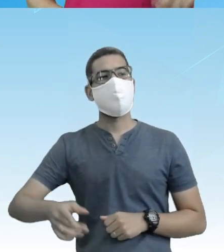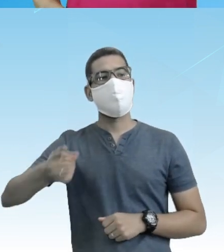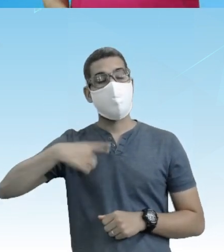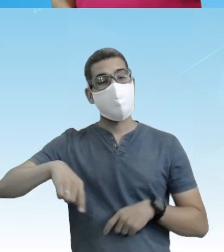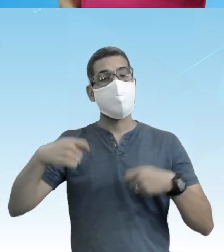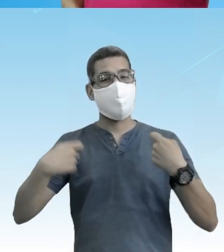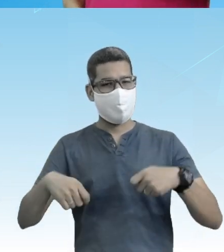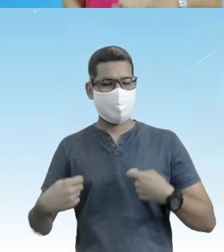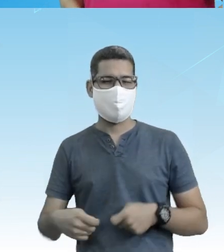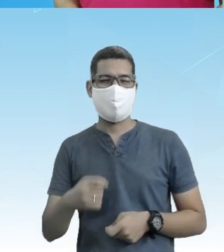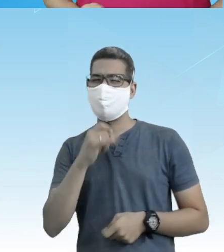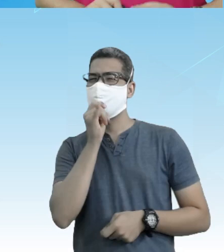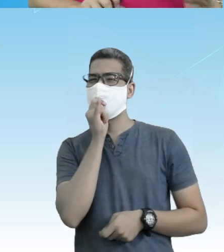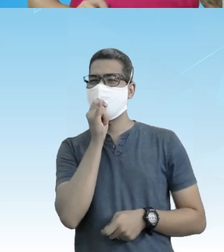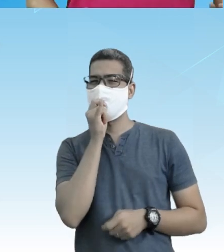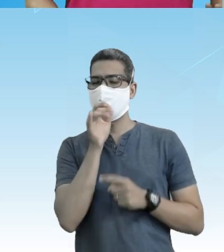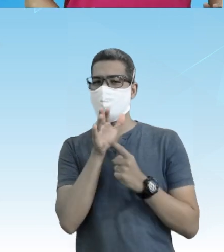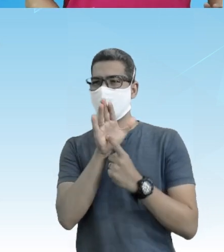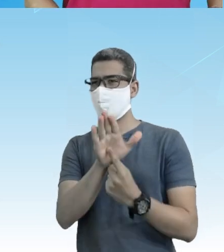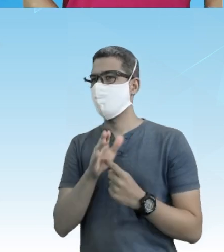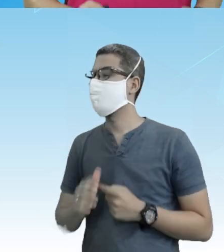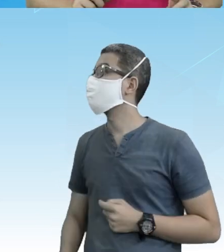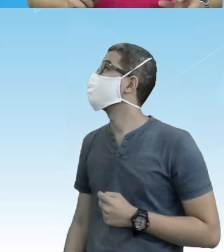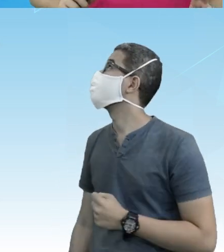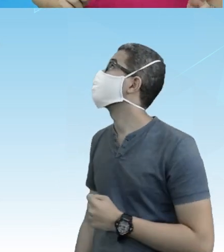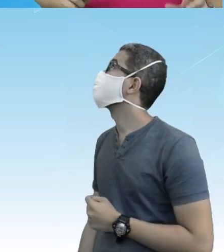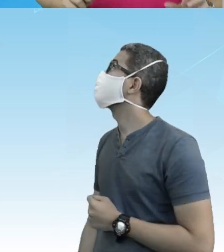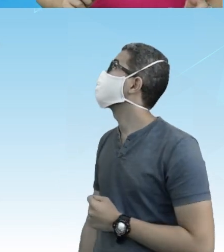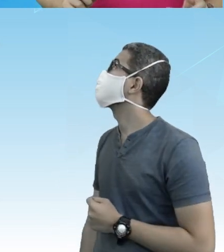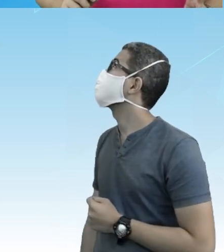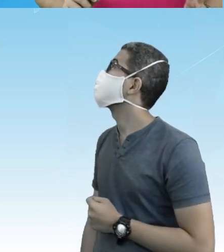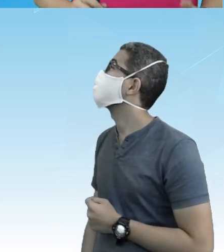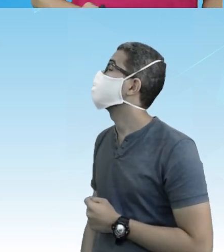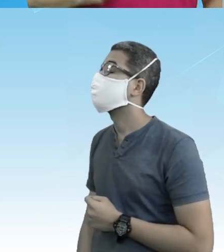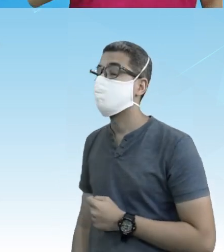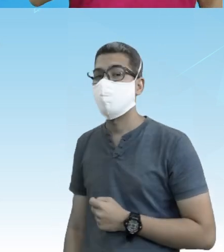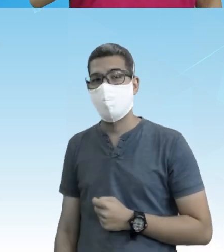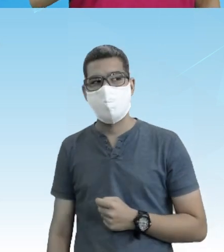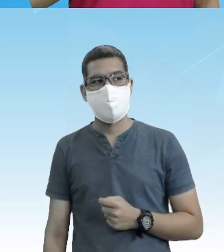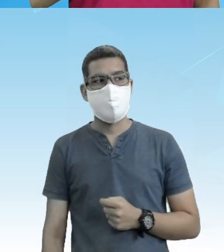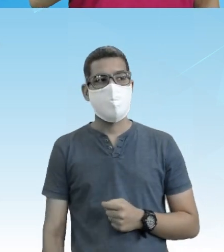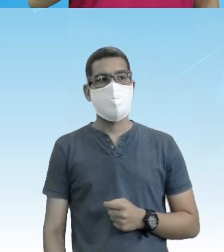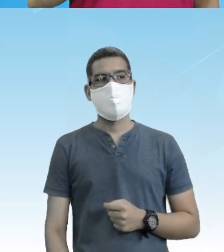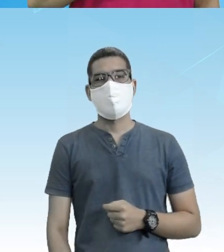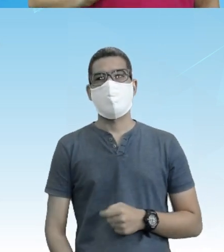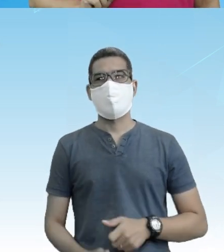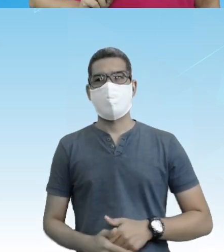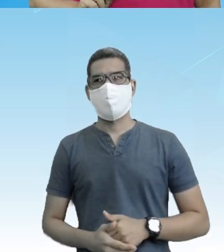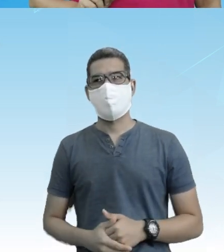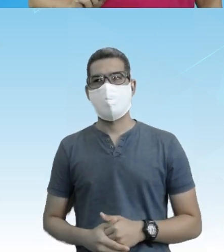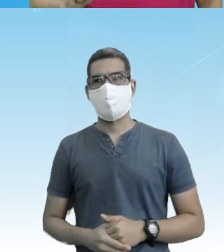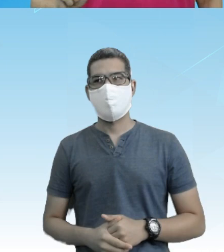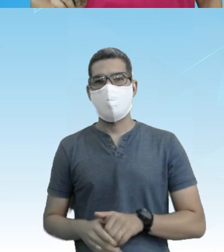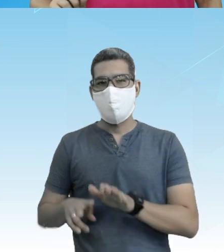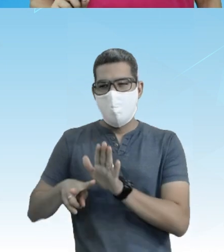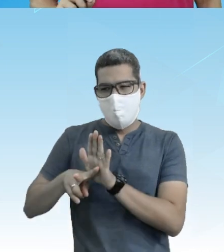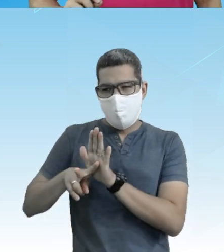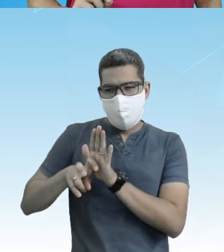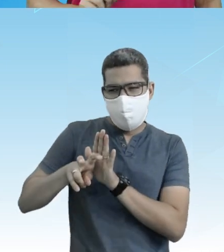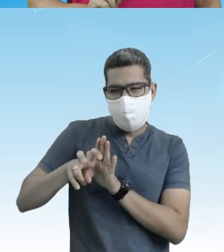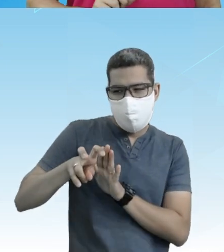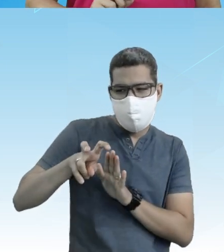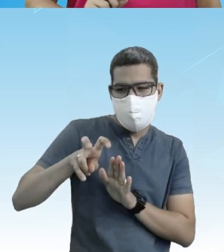ter. Olha aqui para fecharmos. Olhem só a importância. Não deixe o vírus